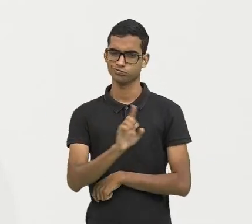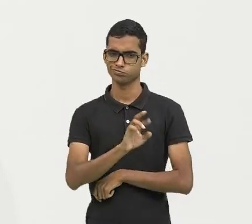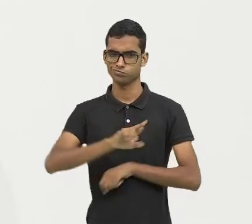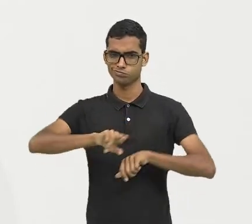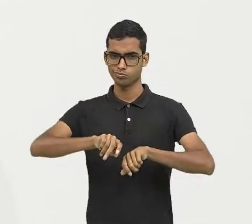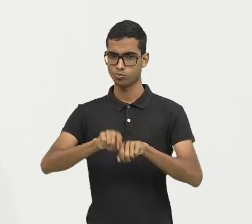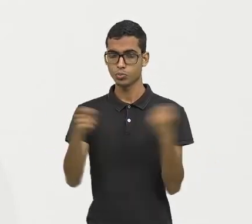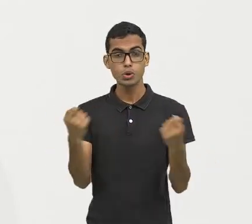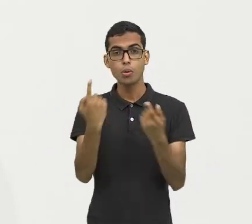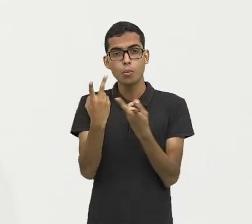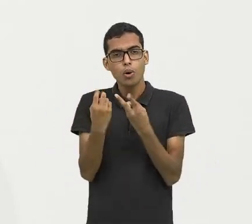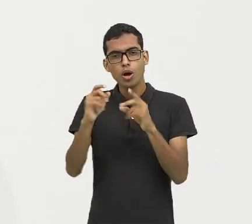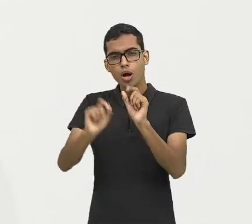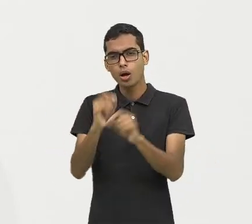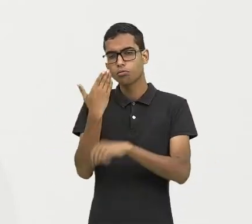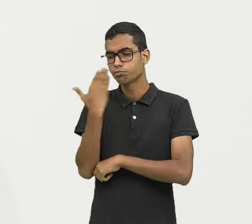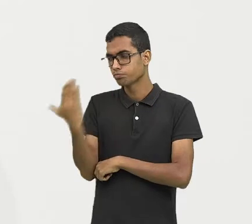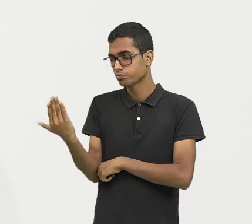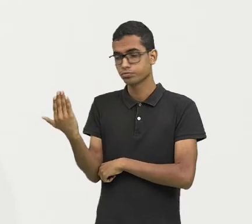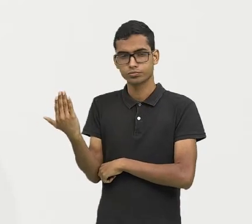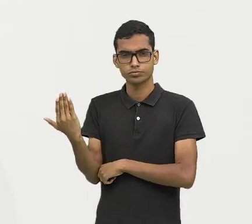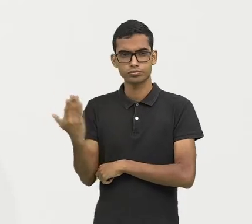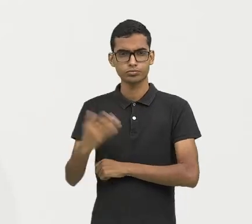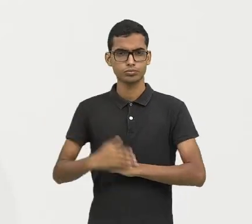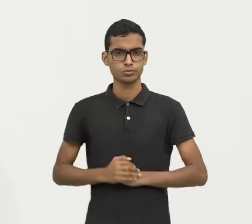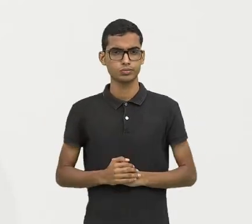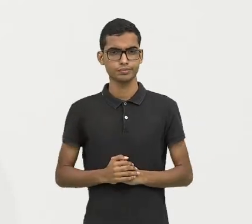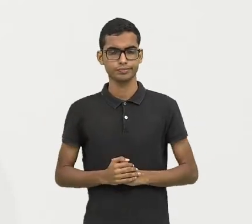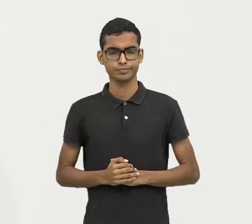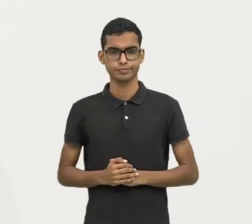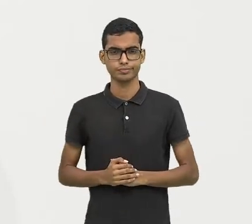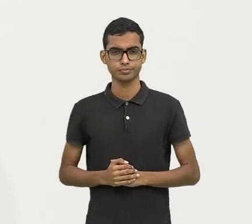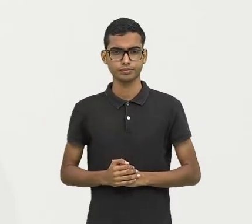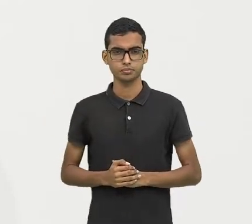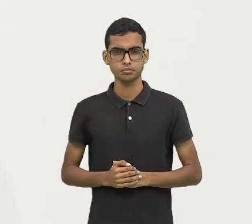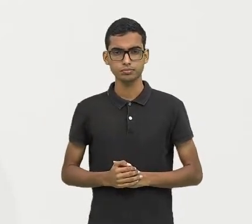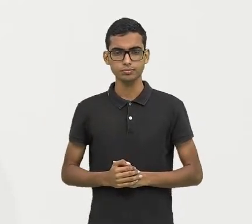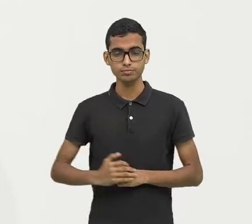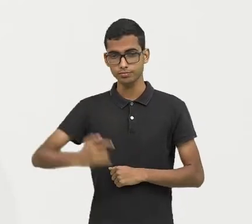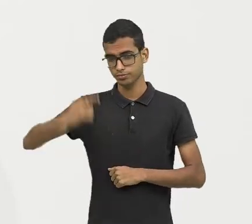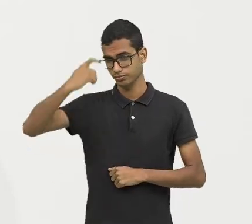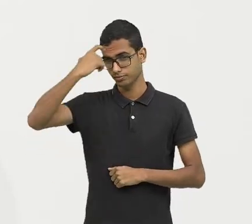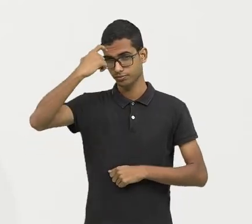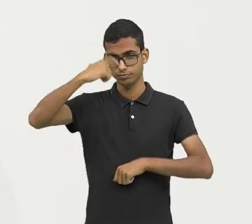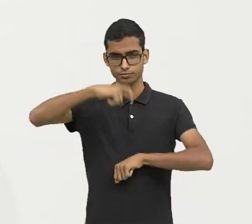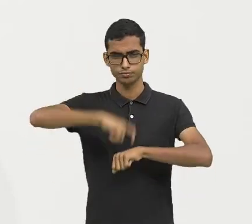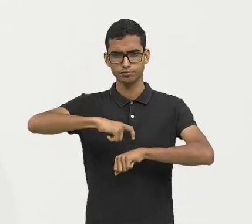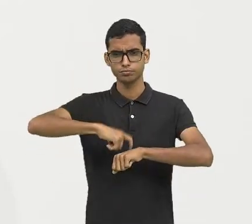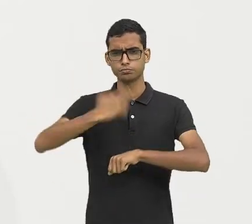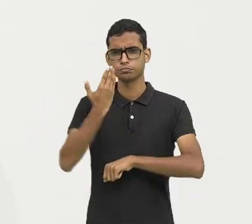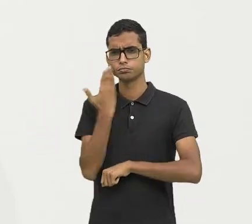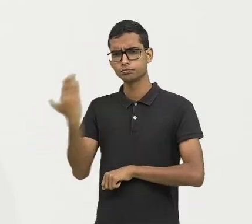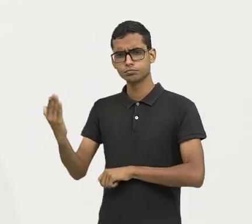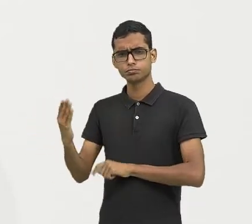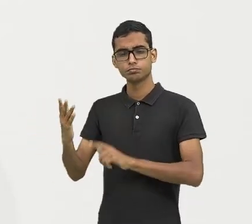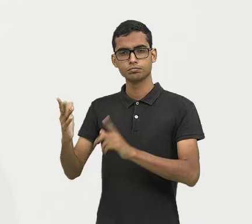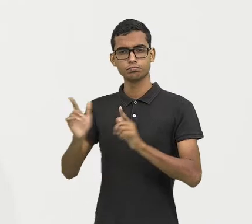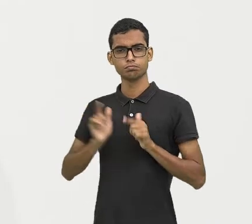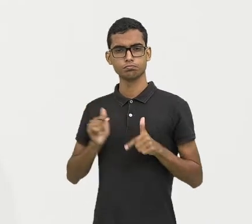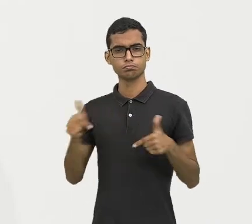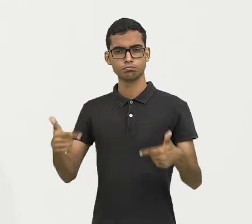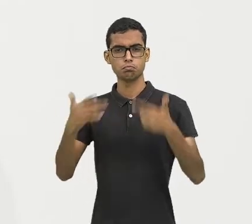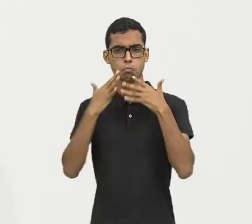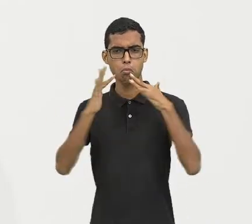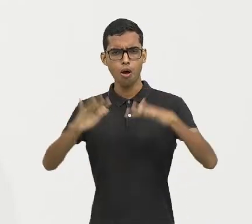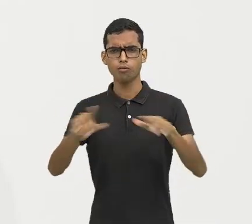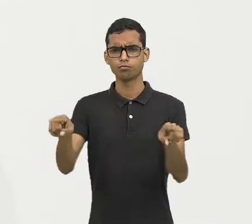ideia que nós temos aqui, exatamente a ideia de tempo, é uma ação natural,